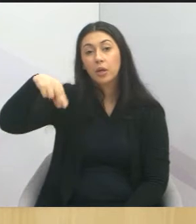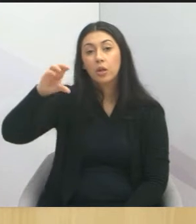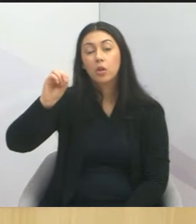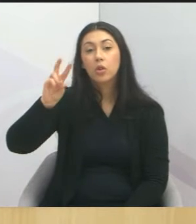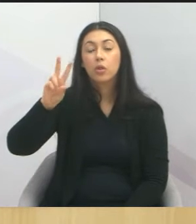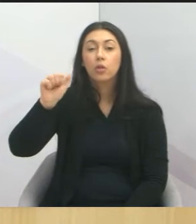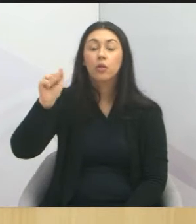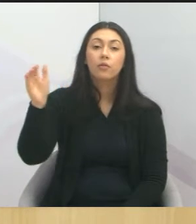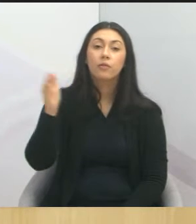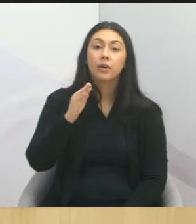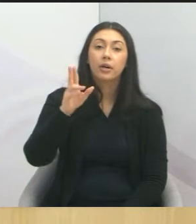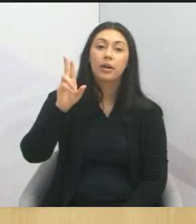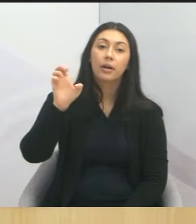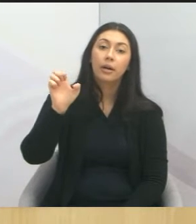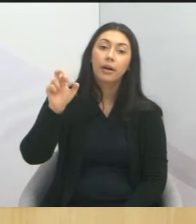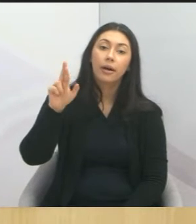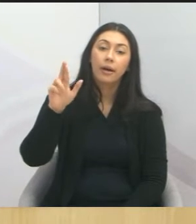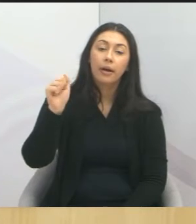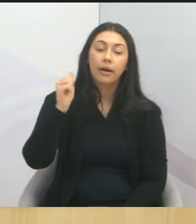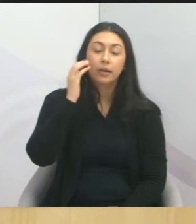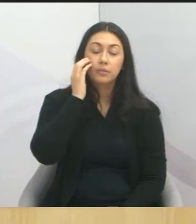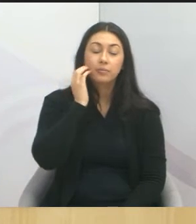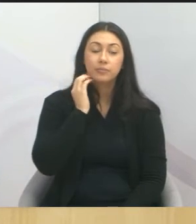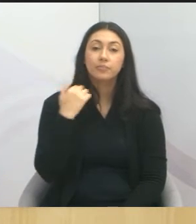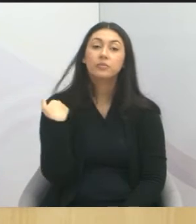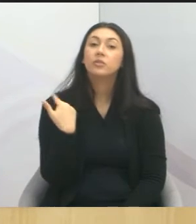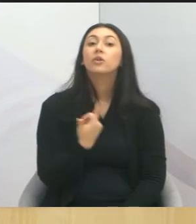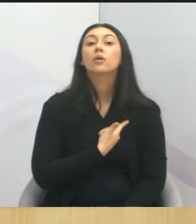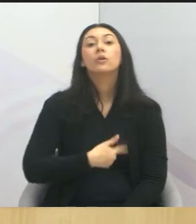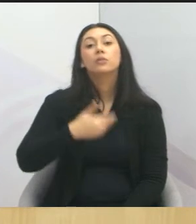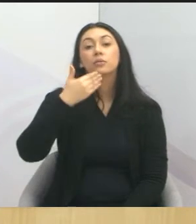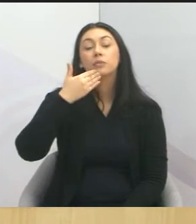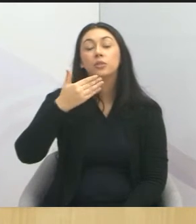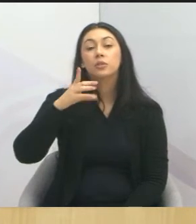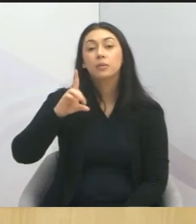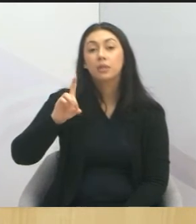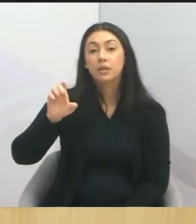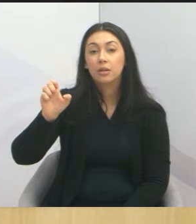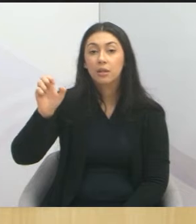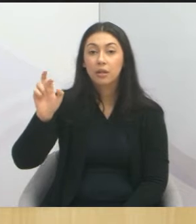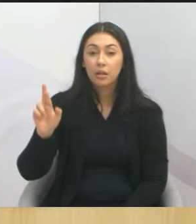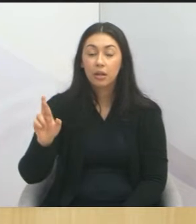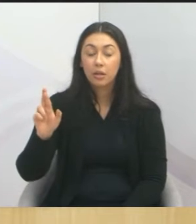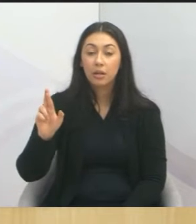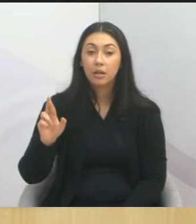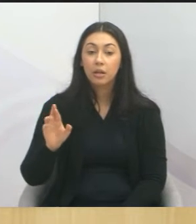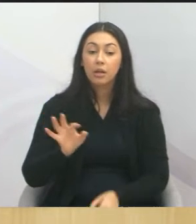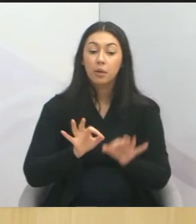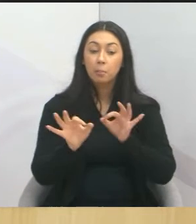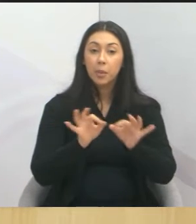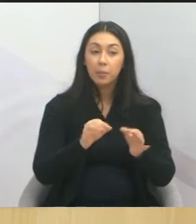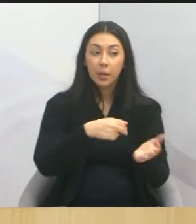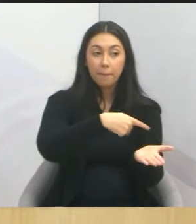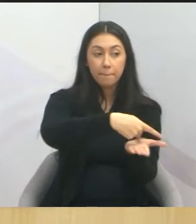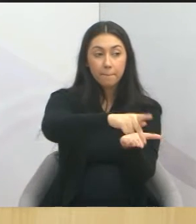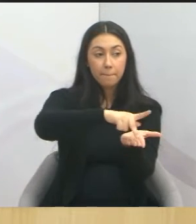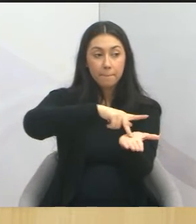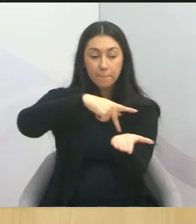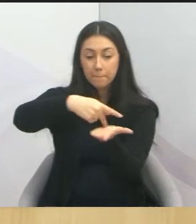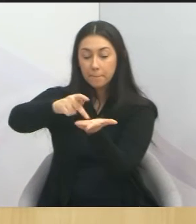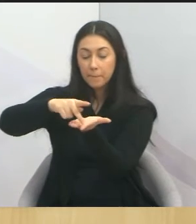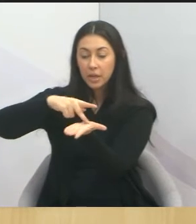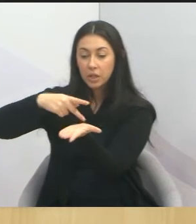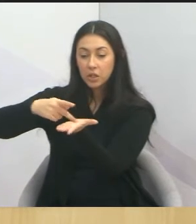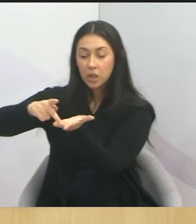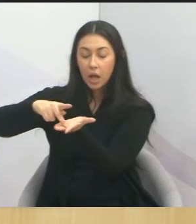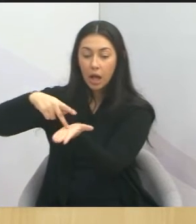laboratório e nós pedimos aí o Dr que possa colocar uma faixa de pedestre com